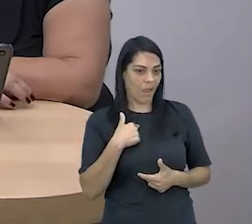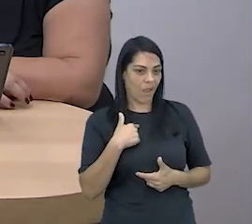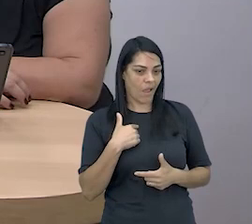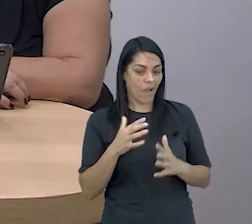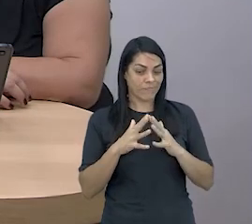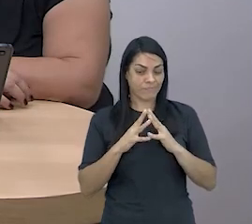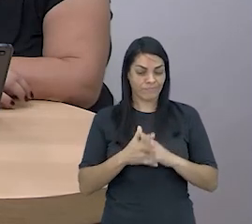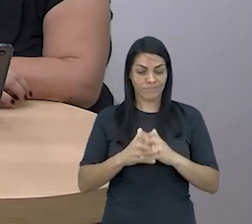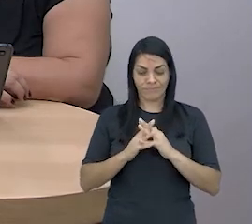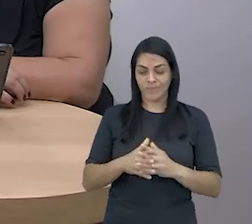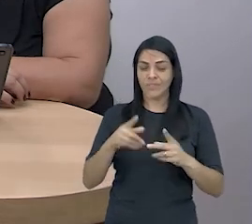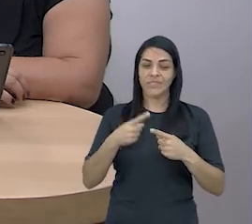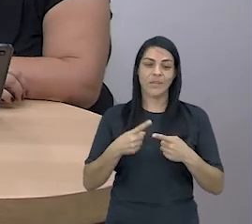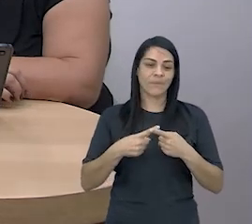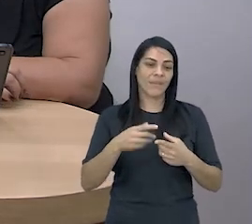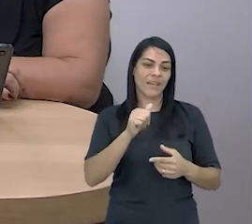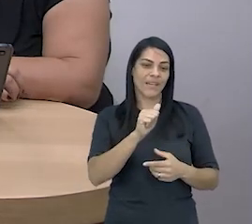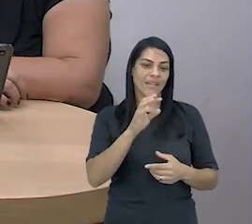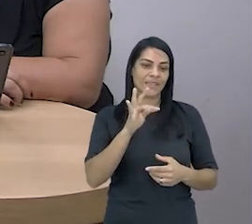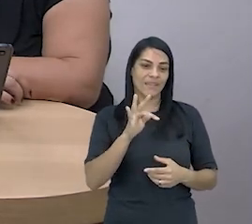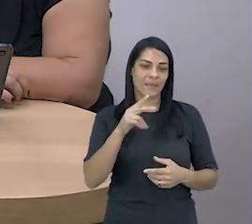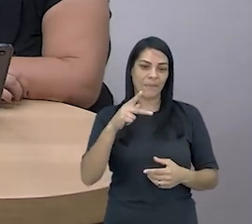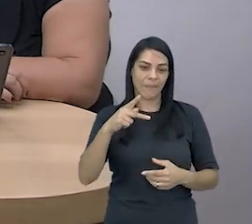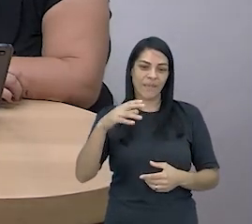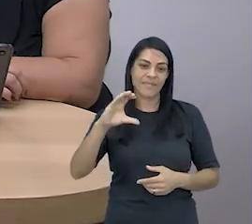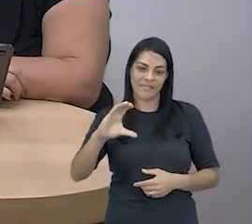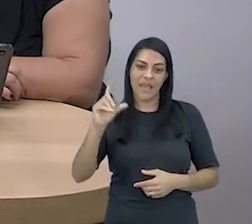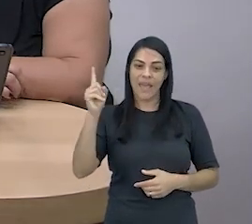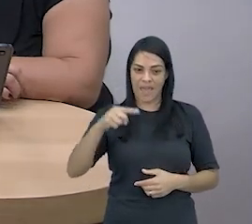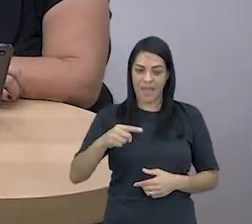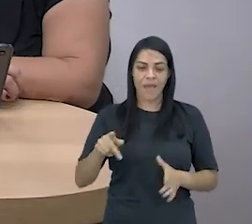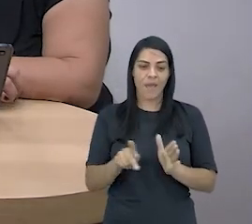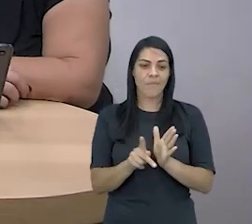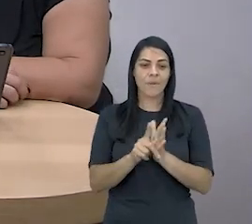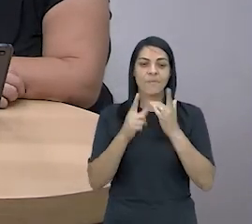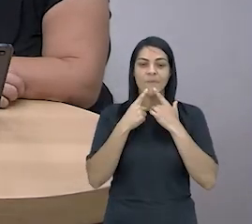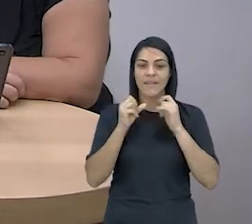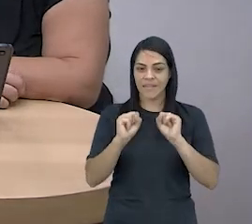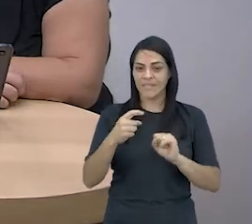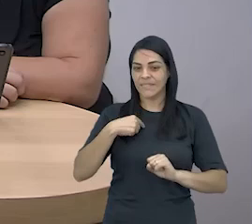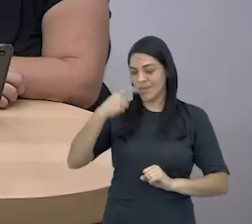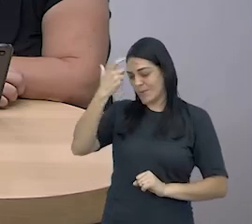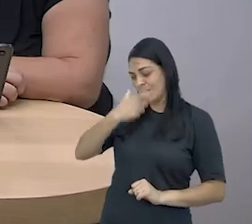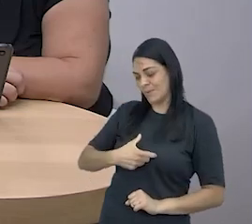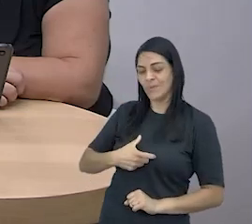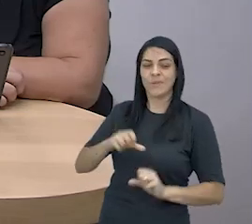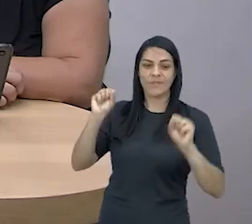aqui, porque esse é a TPC de inglês, né? É de inglês. E eu sou de educação física, eu acho